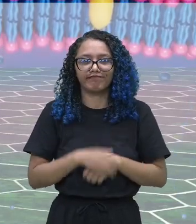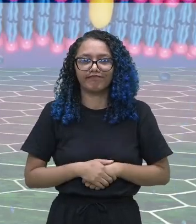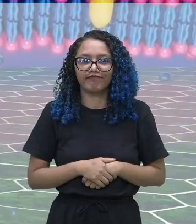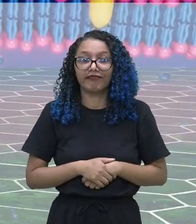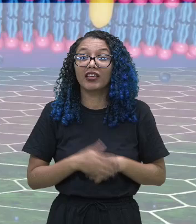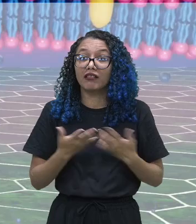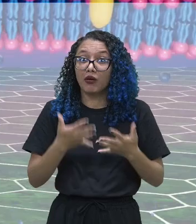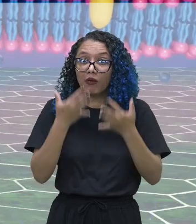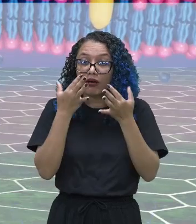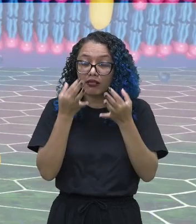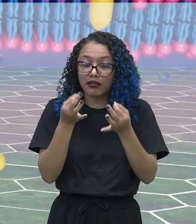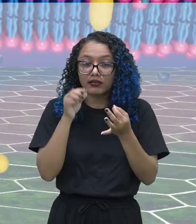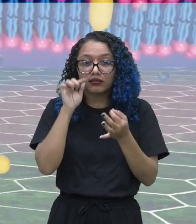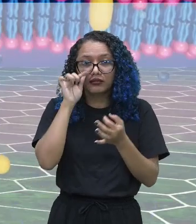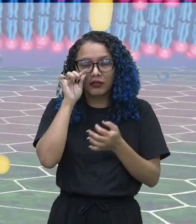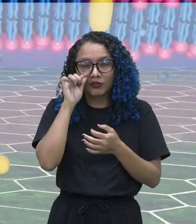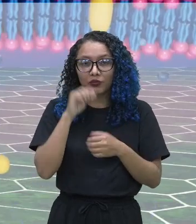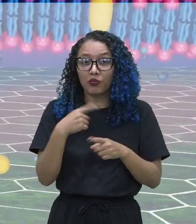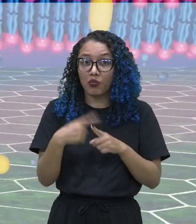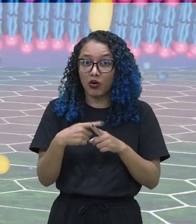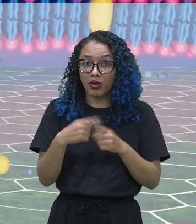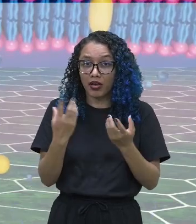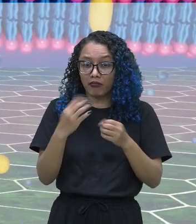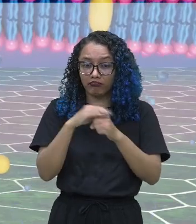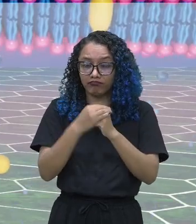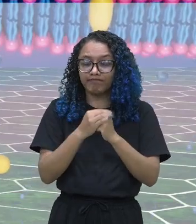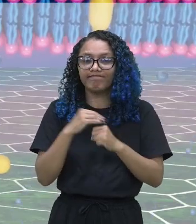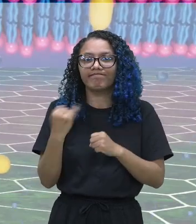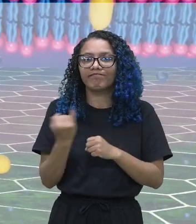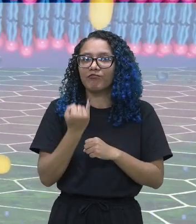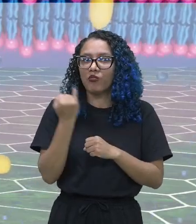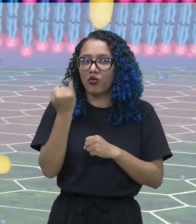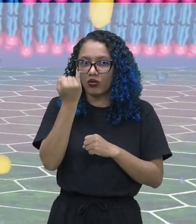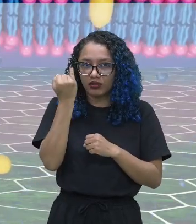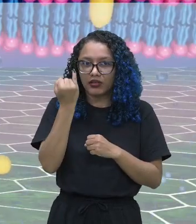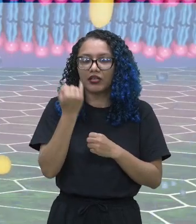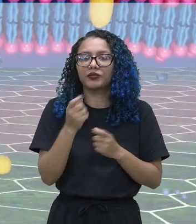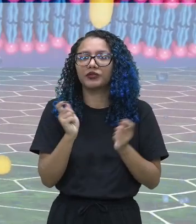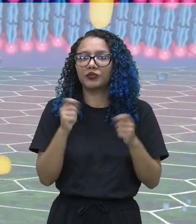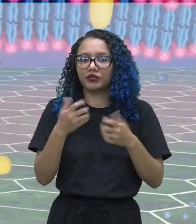fique atentos aí à importância que a membrana plasmática tem para o